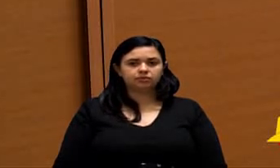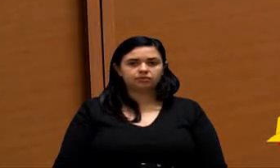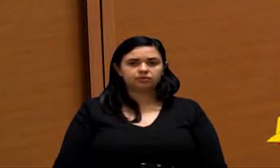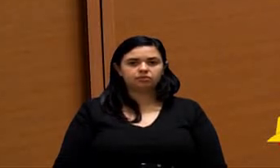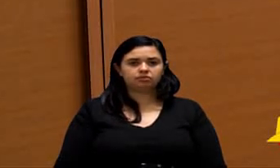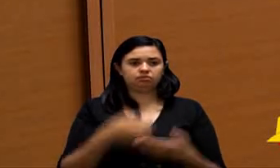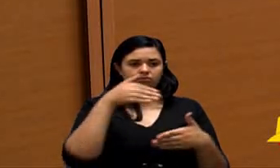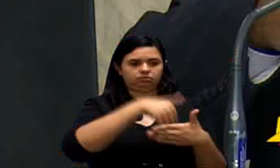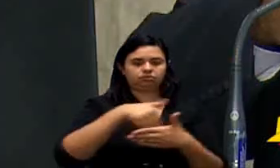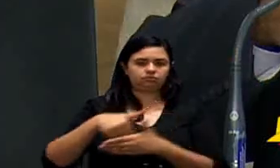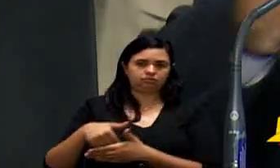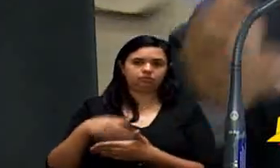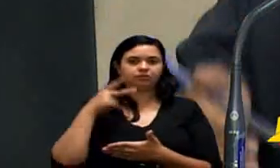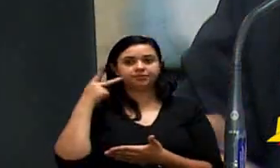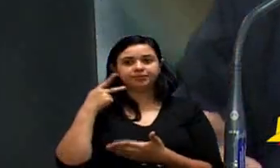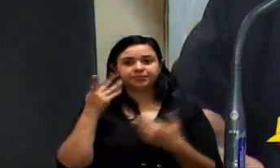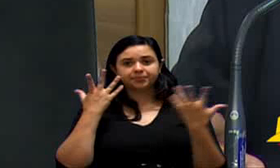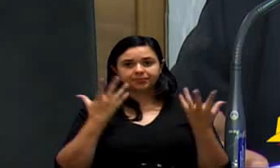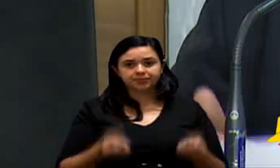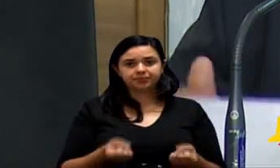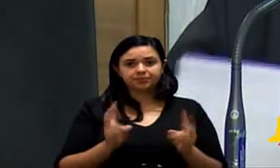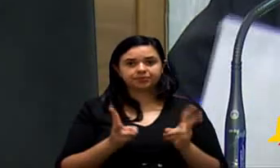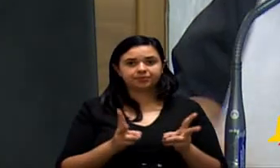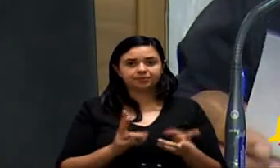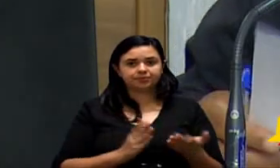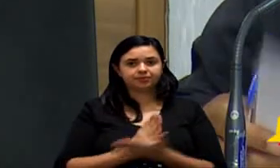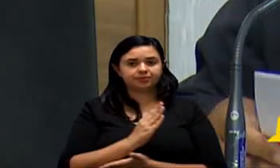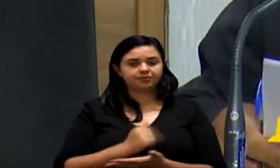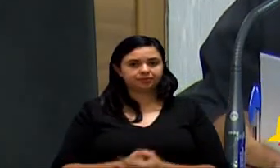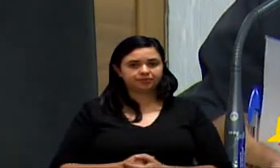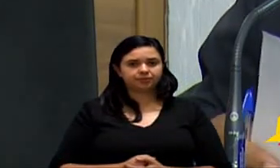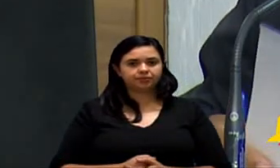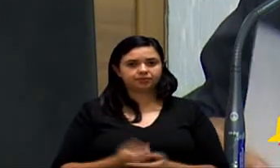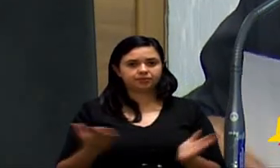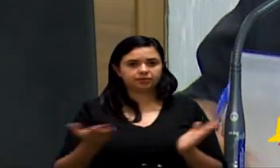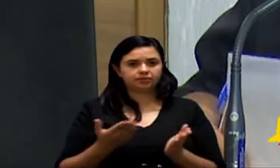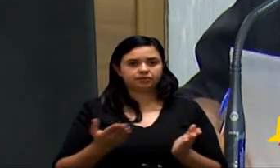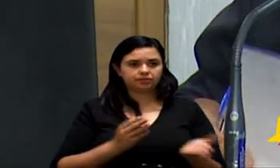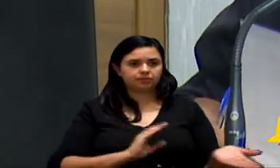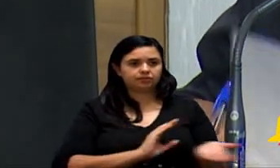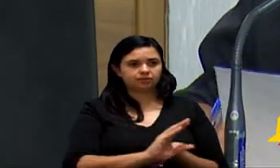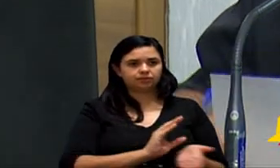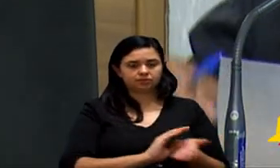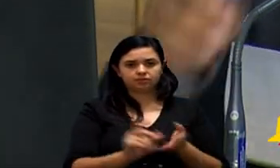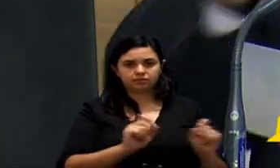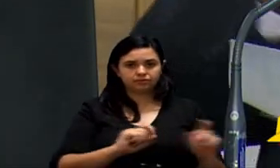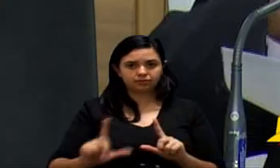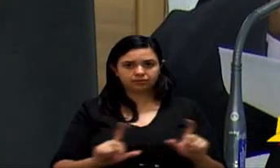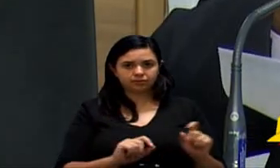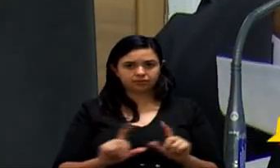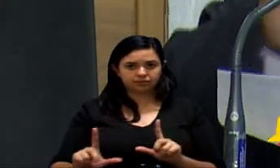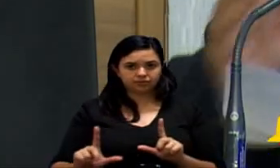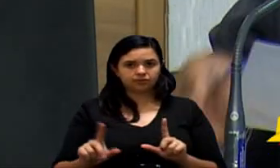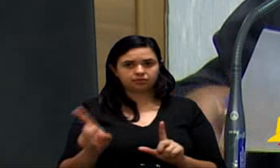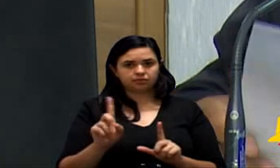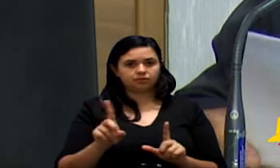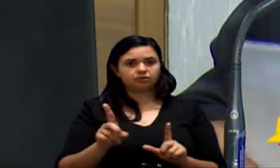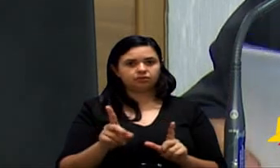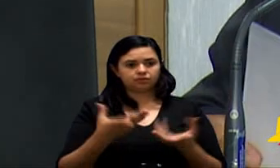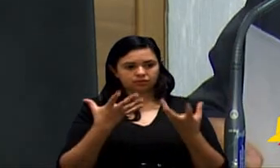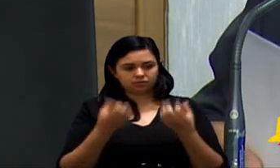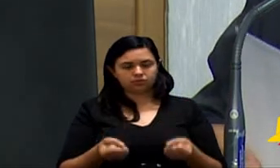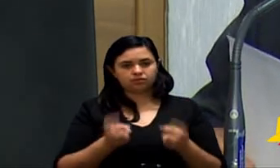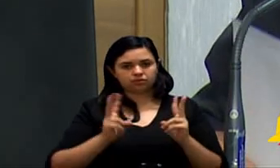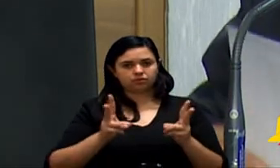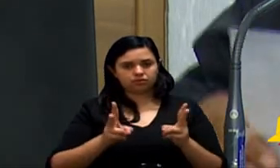Eu coloco em votação, os vereadores concordam, permanece como estão, aprovado. Eu coloco os requerimentos não destacados em votação. Os vereadores que